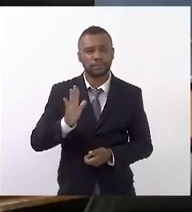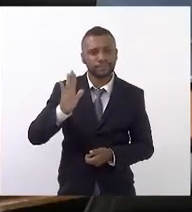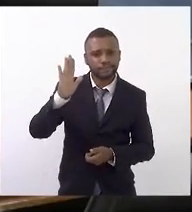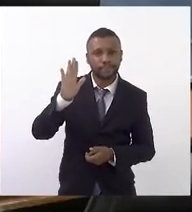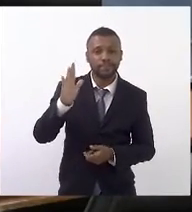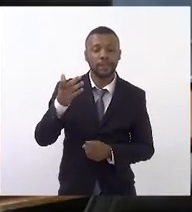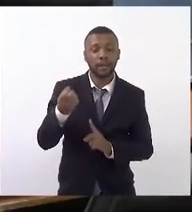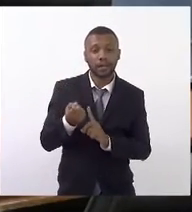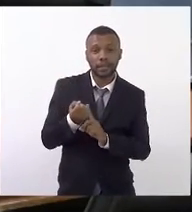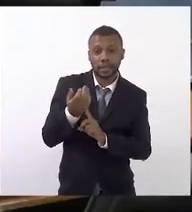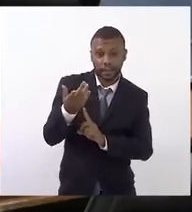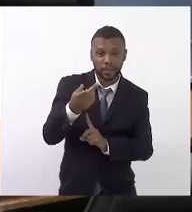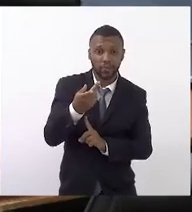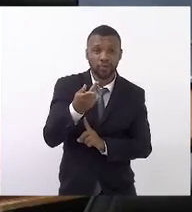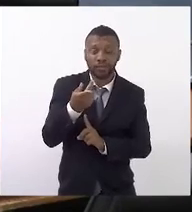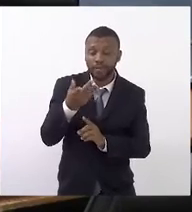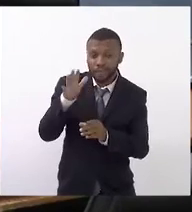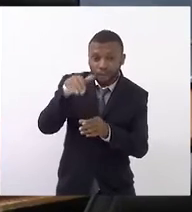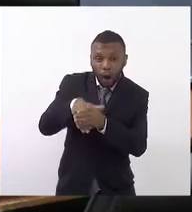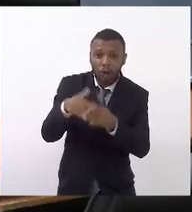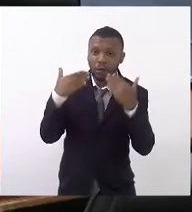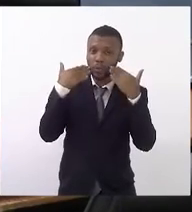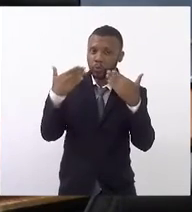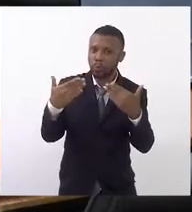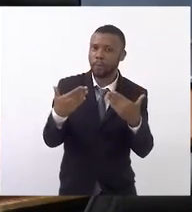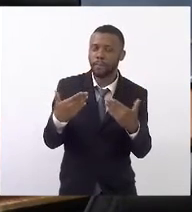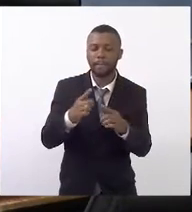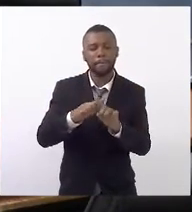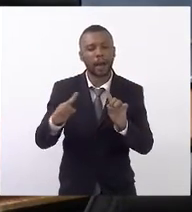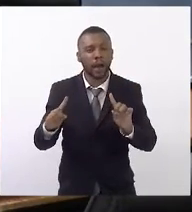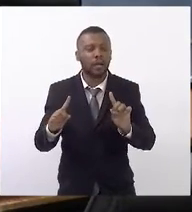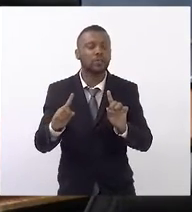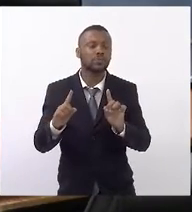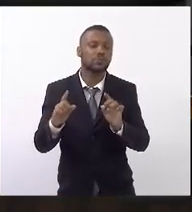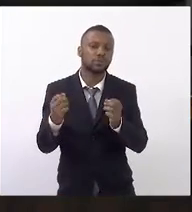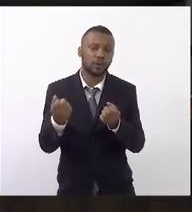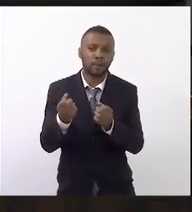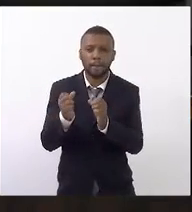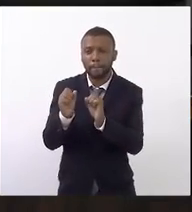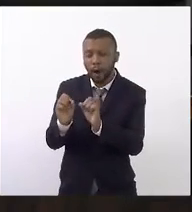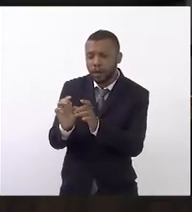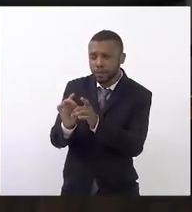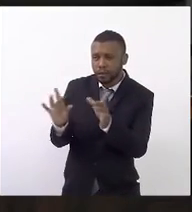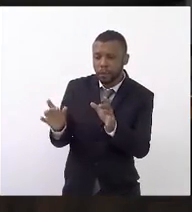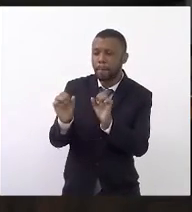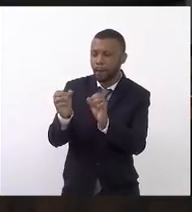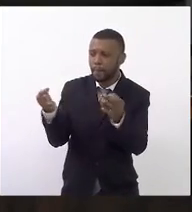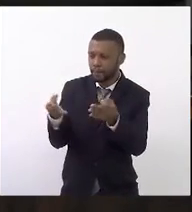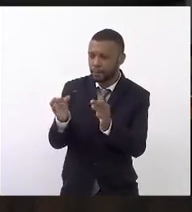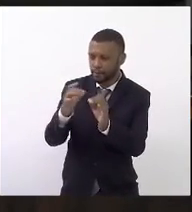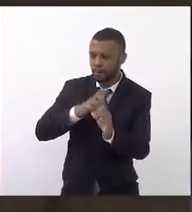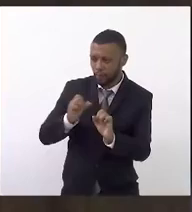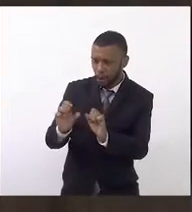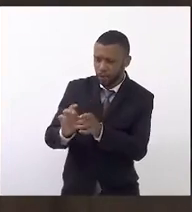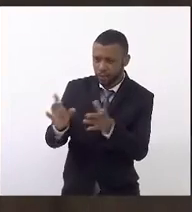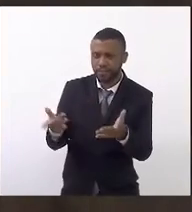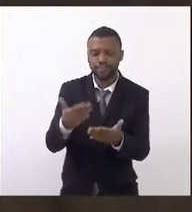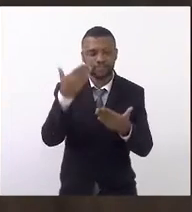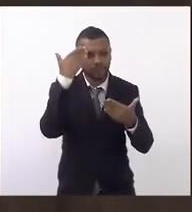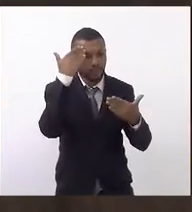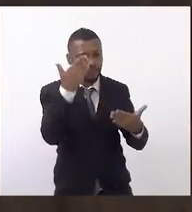se vai ter, senhor presidente, declaração de voto, mas, de qualquer maneira... Uma declaração de voto, perfeitamente, deputado. Muito